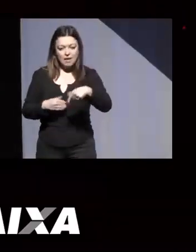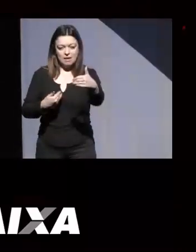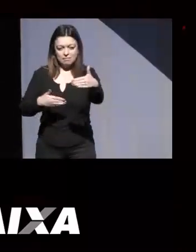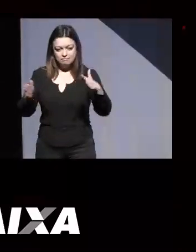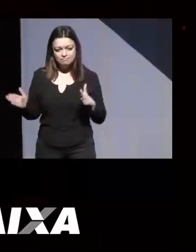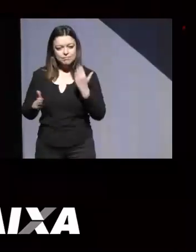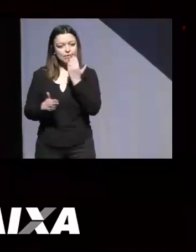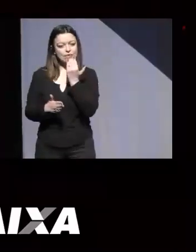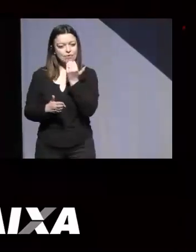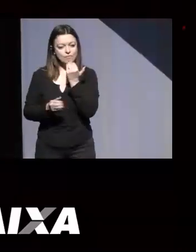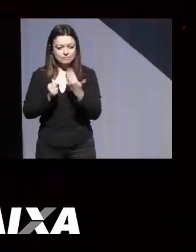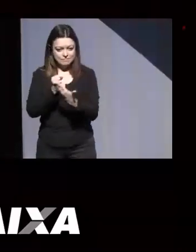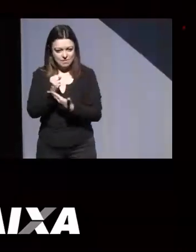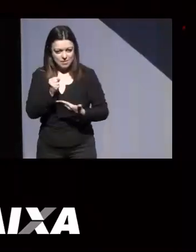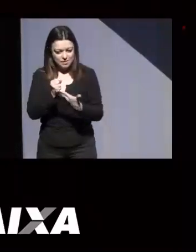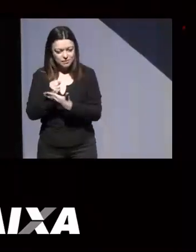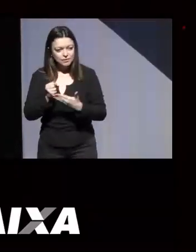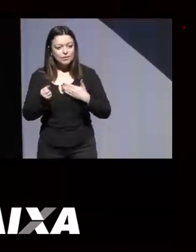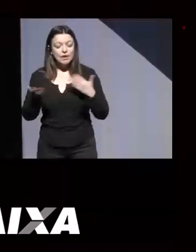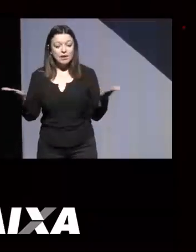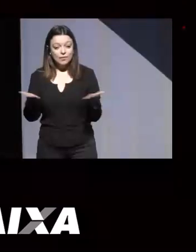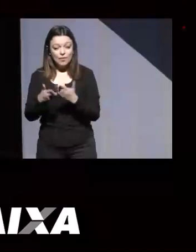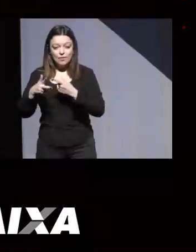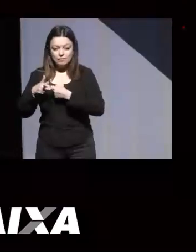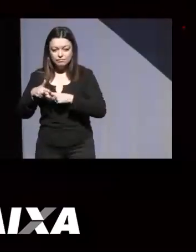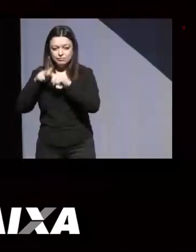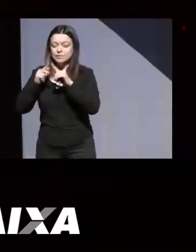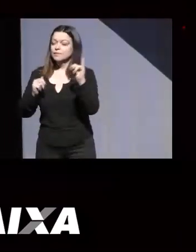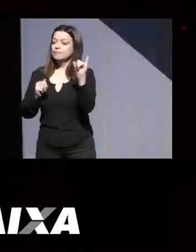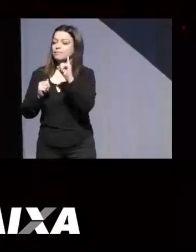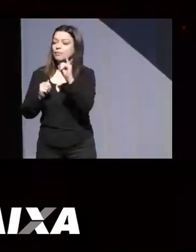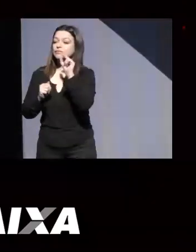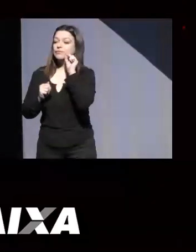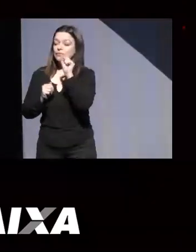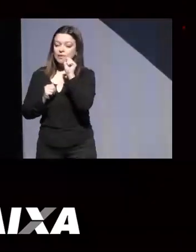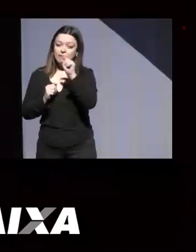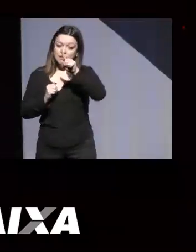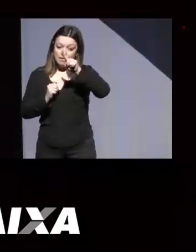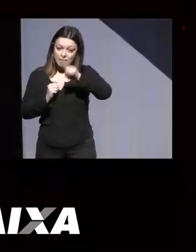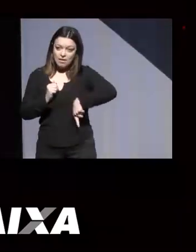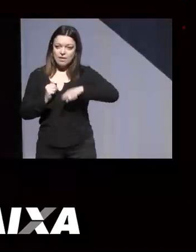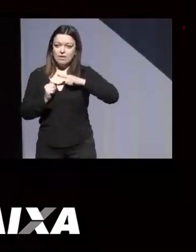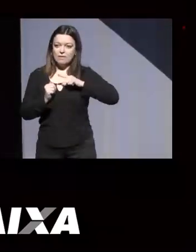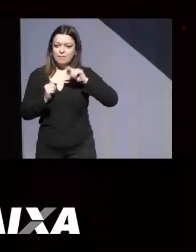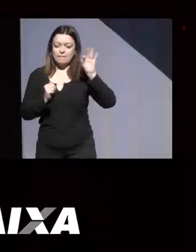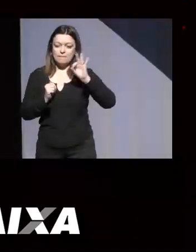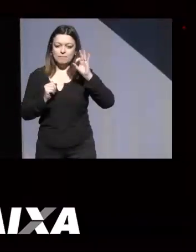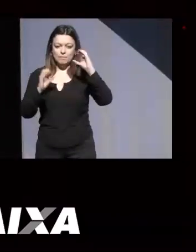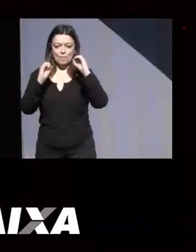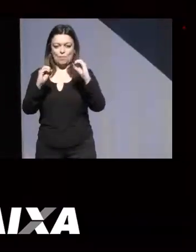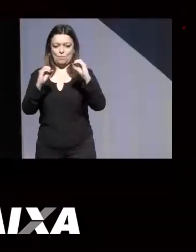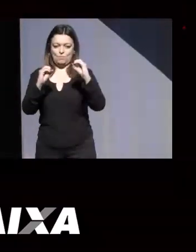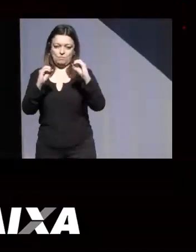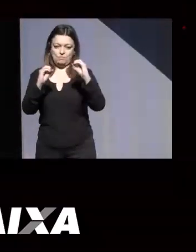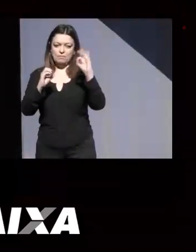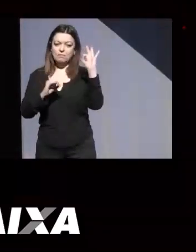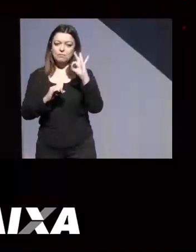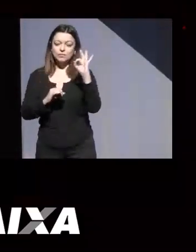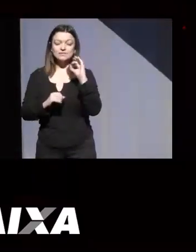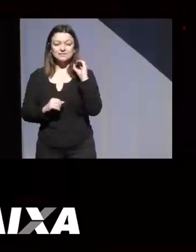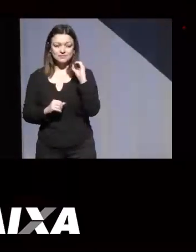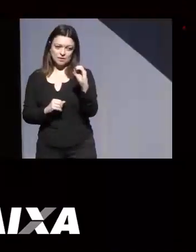reforma tributária estabeleceu que a cesta básica vai estar sujeita a uma alíquota zero. Isso